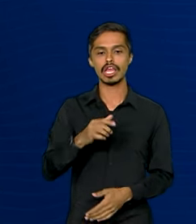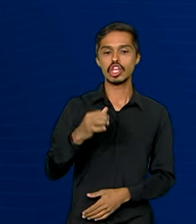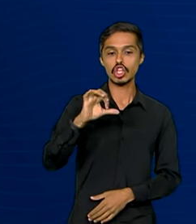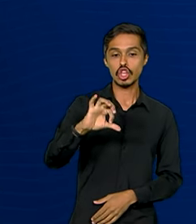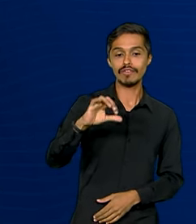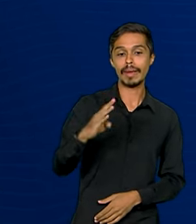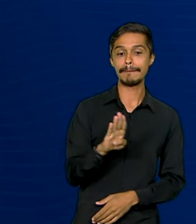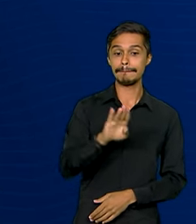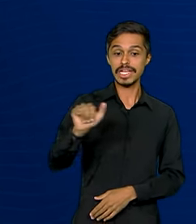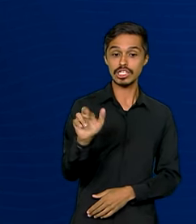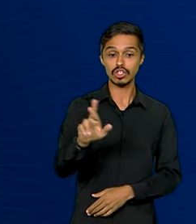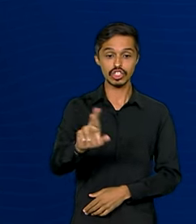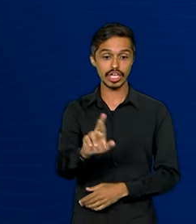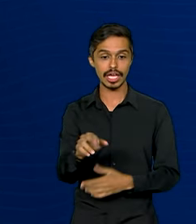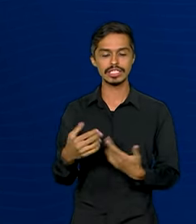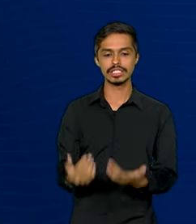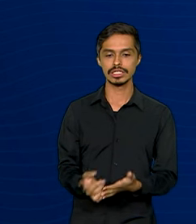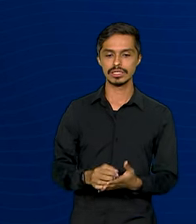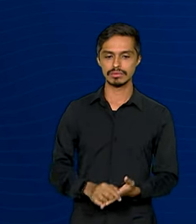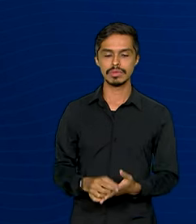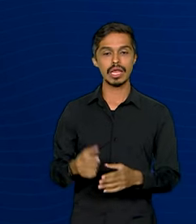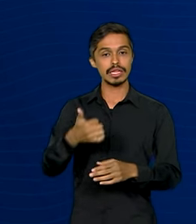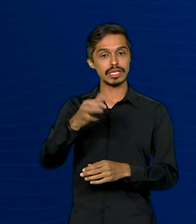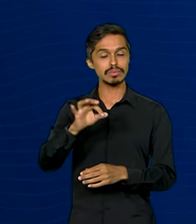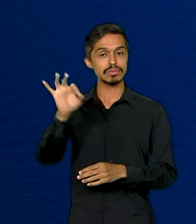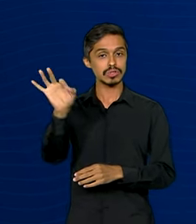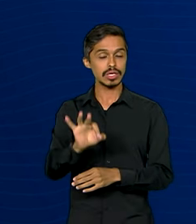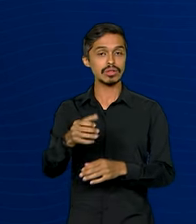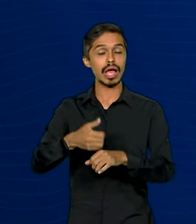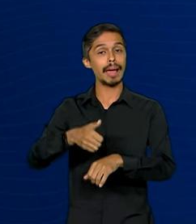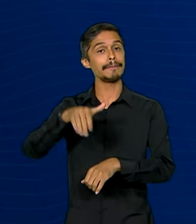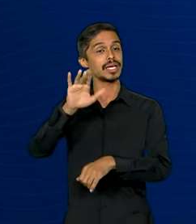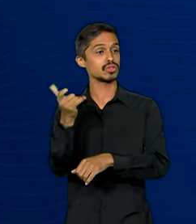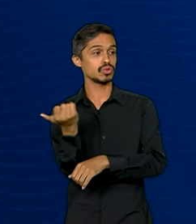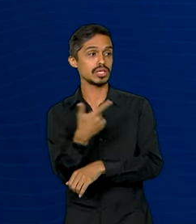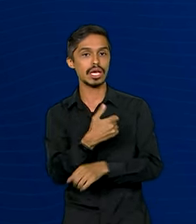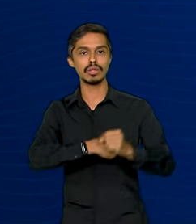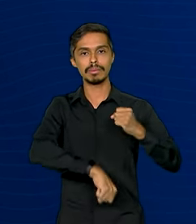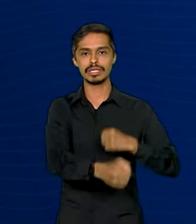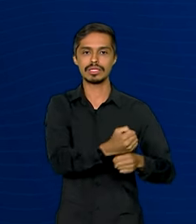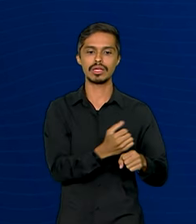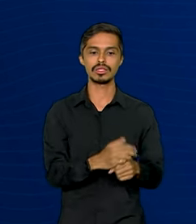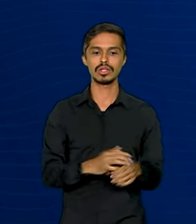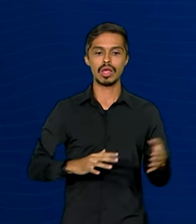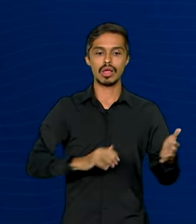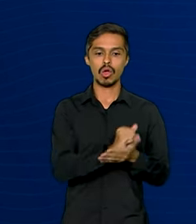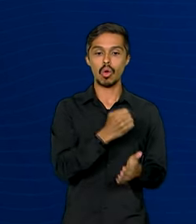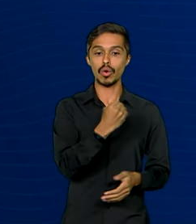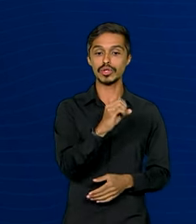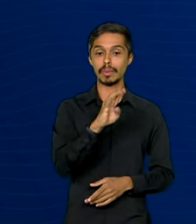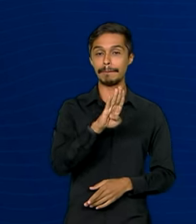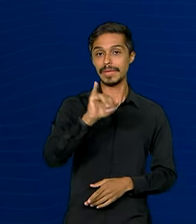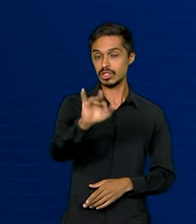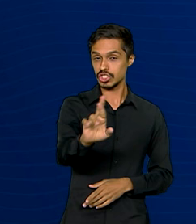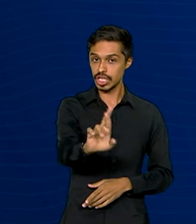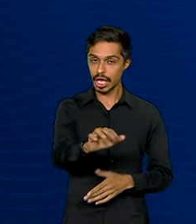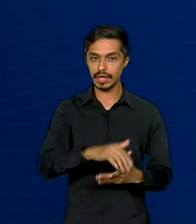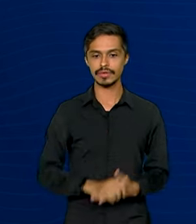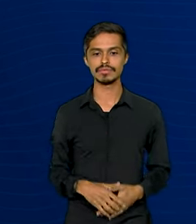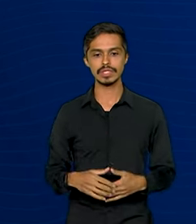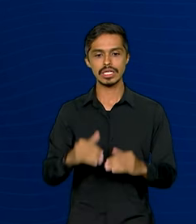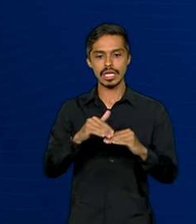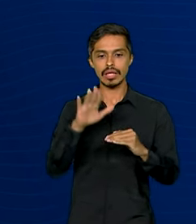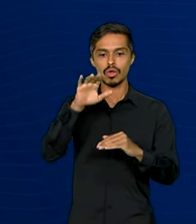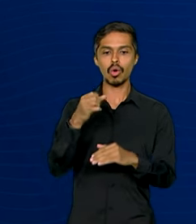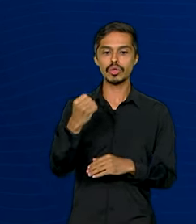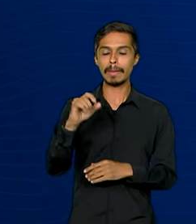de reais, 10% a mais que no ano passado, quando registrou 8 bilhões de reais e acima dos 8 bilhões e meio